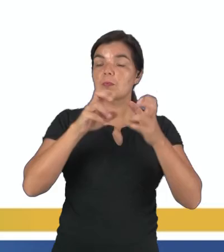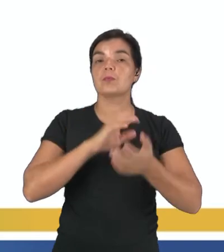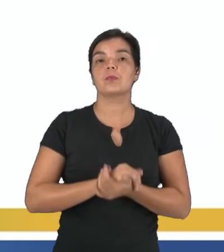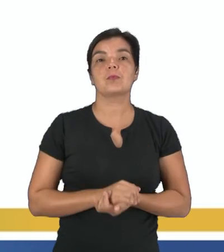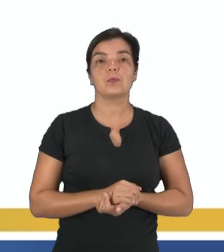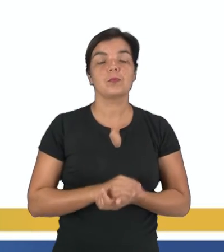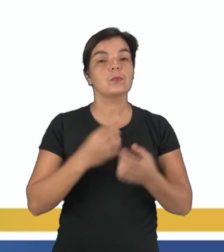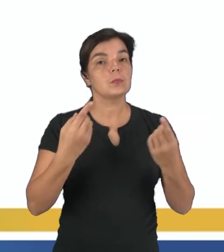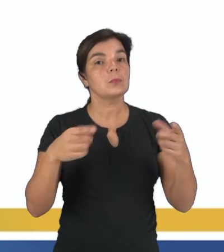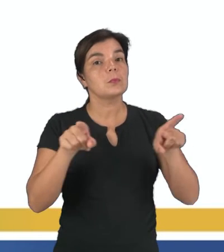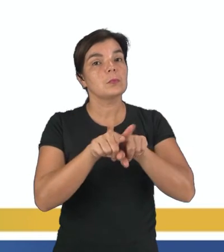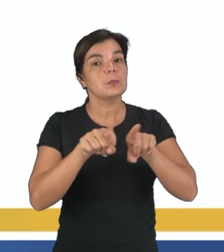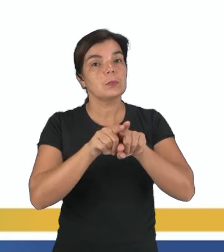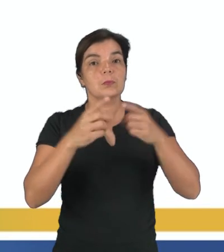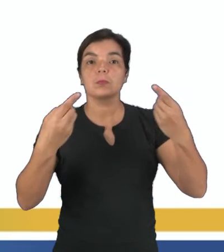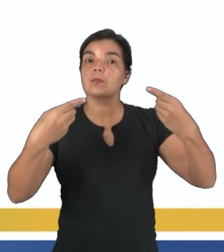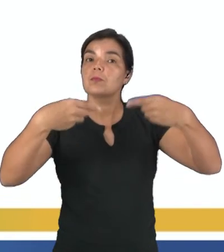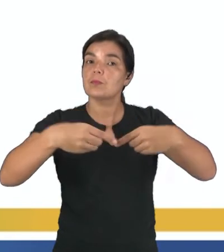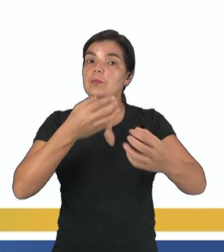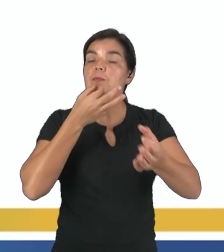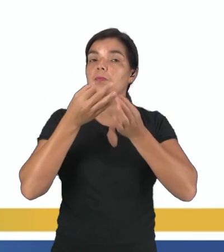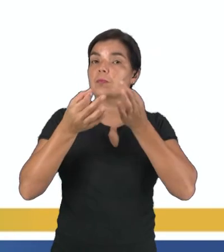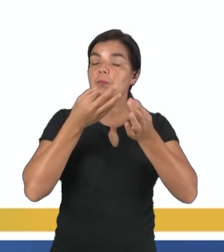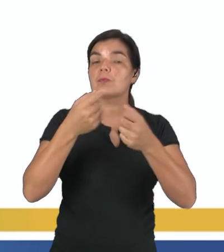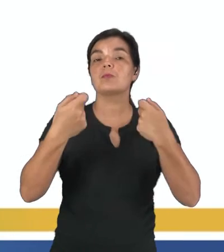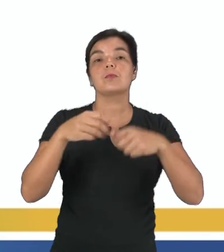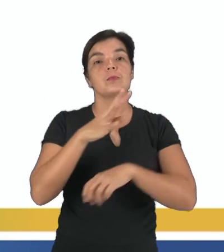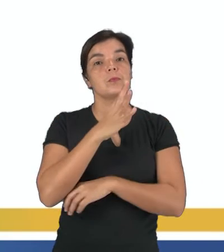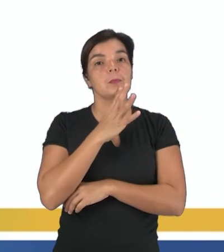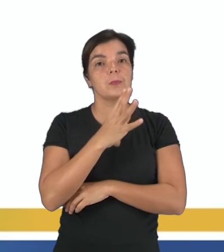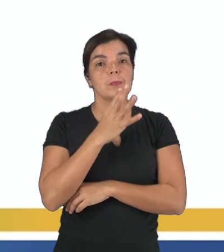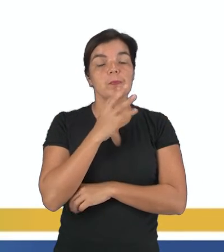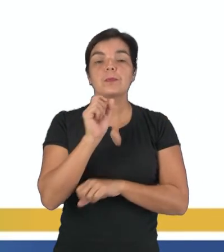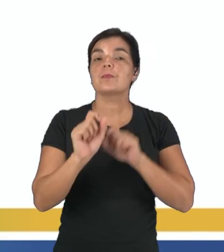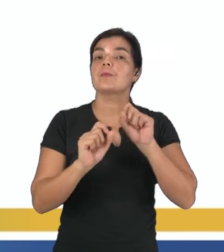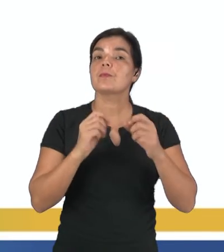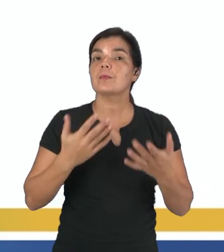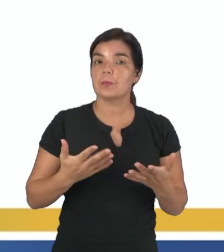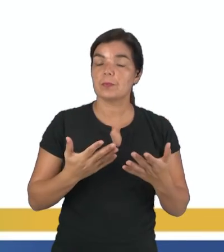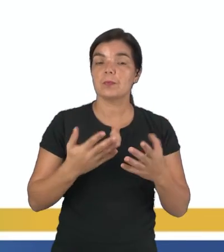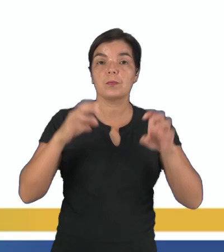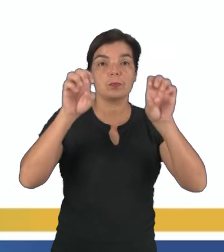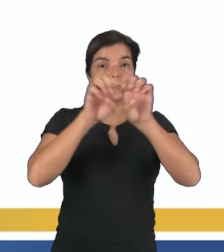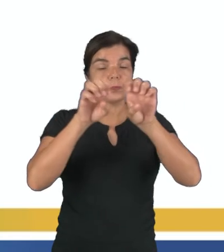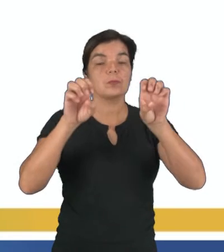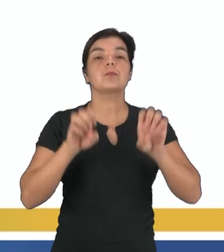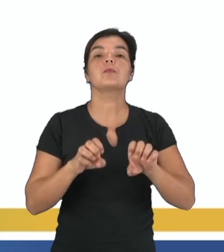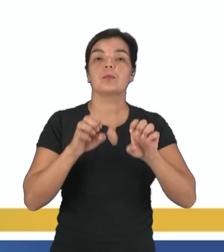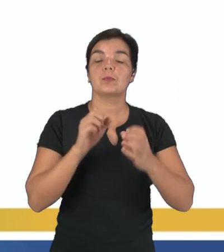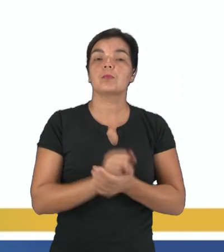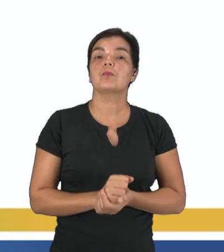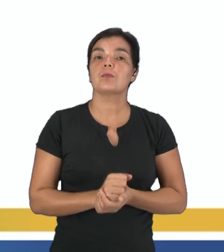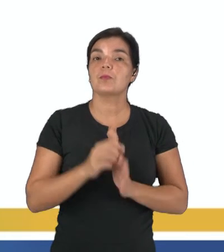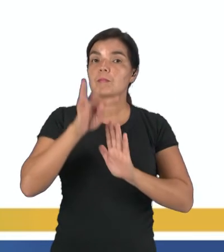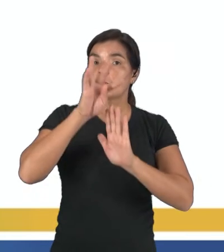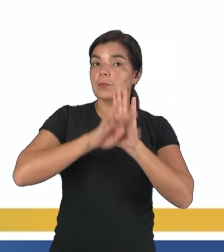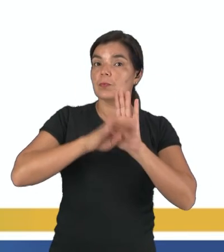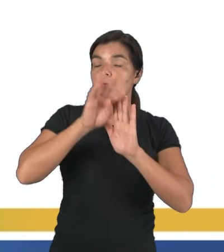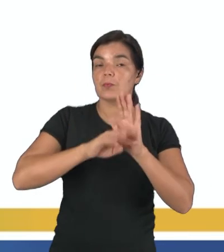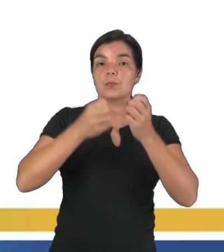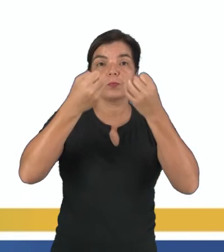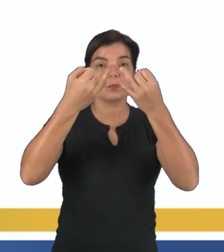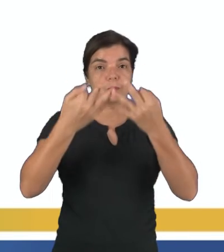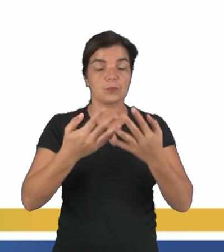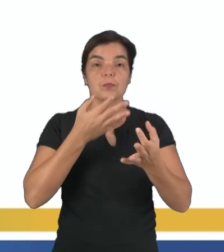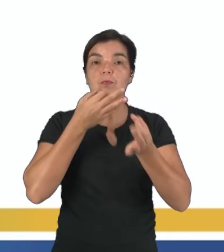os contra-argumentos, e eu também preciso conhecer bem a estrutura, né, do texto dissertativo